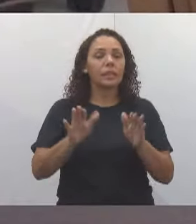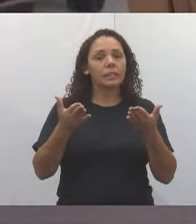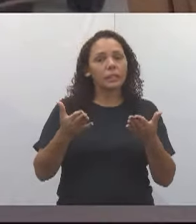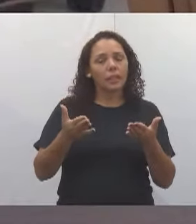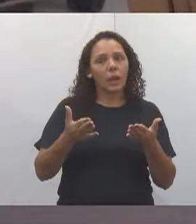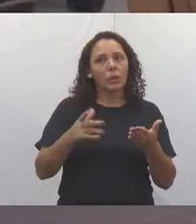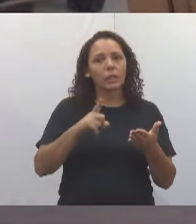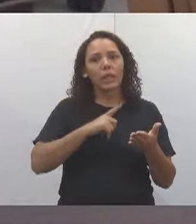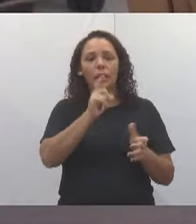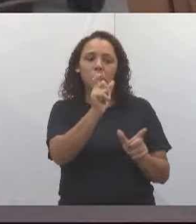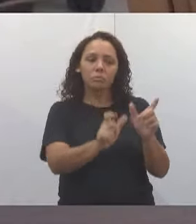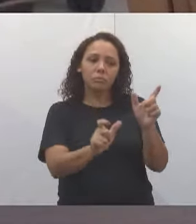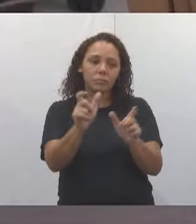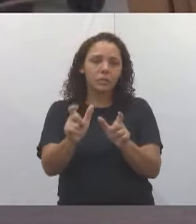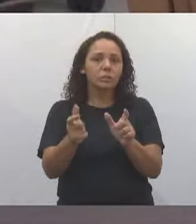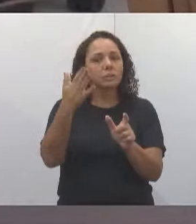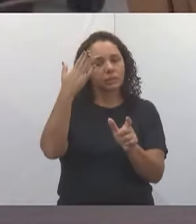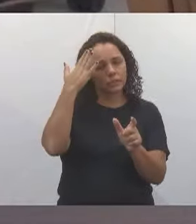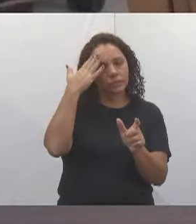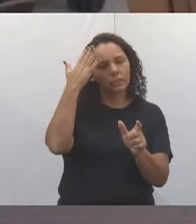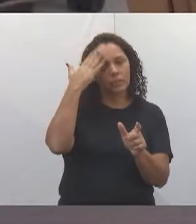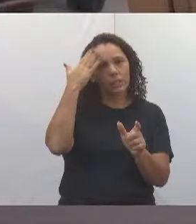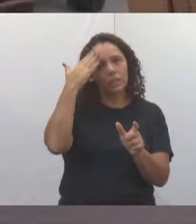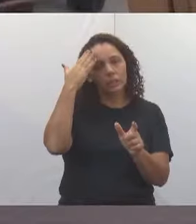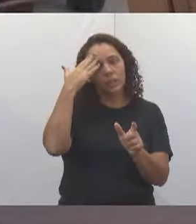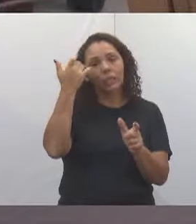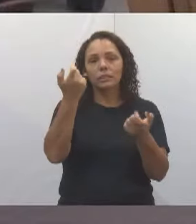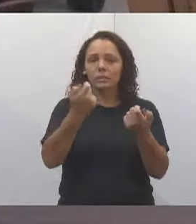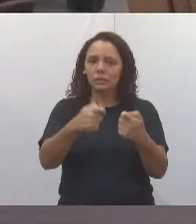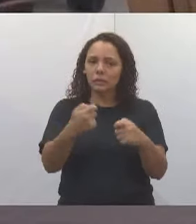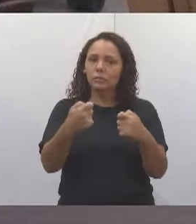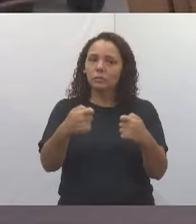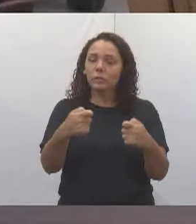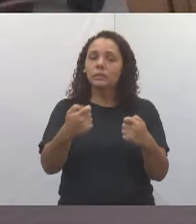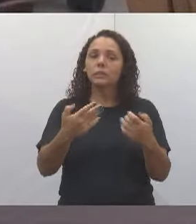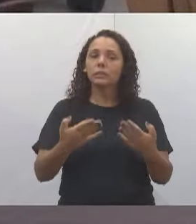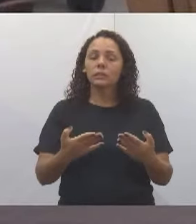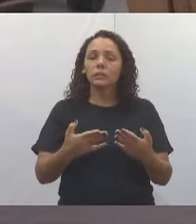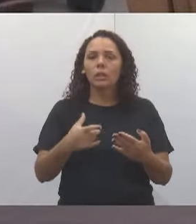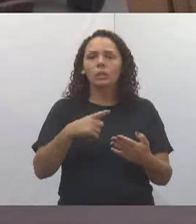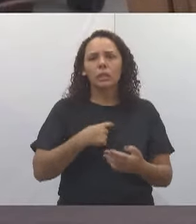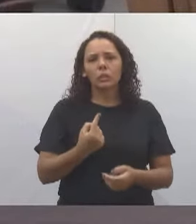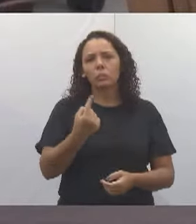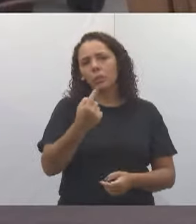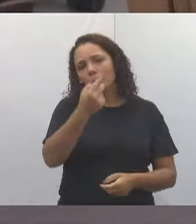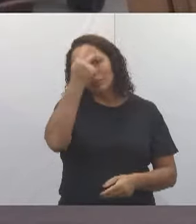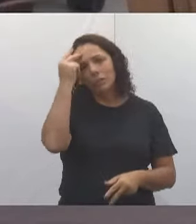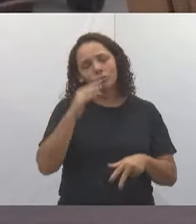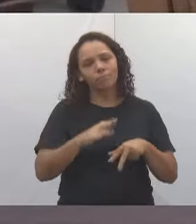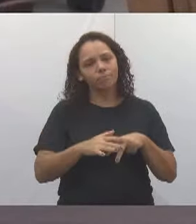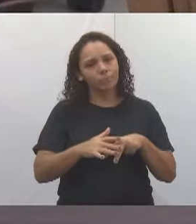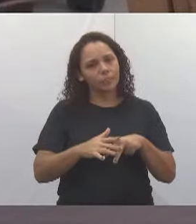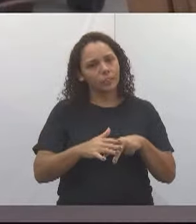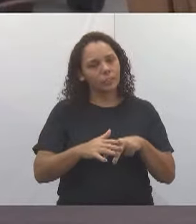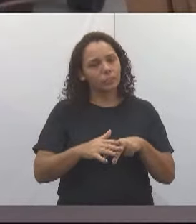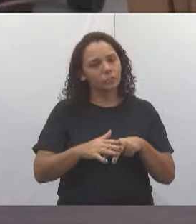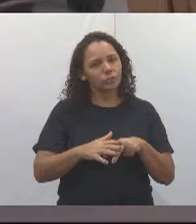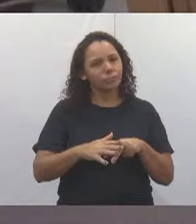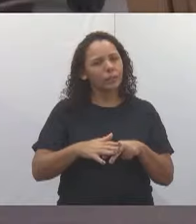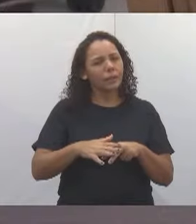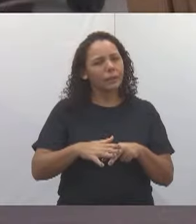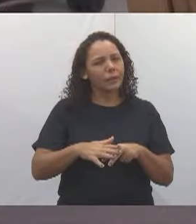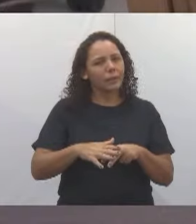alguns casos que estão comigo, inclusive, e que precisam, né? No entanto, eu tenho um paciente que não está muito bem, só